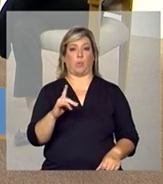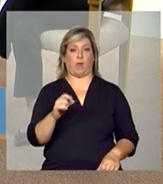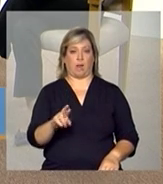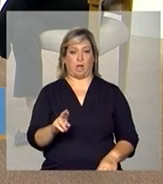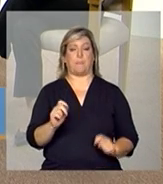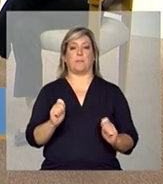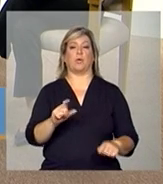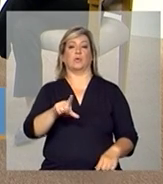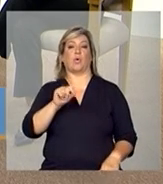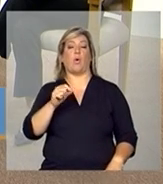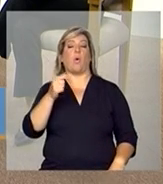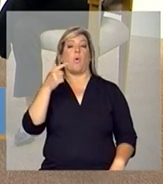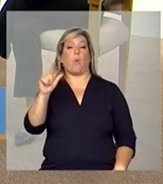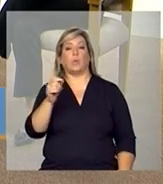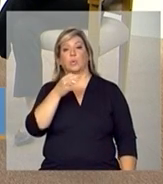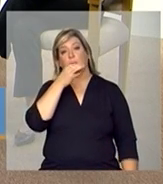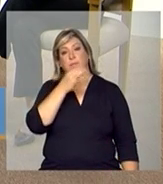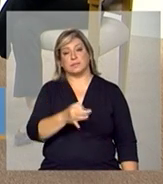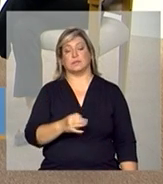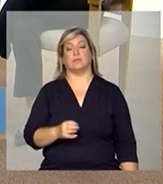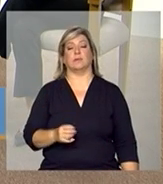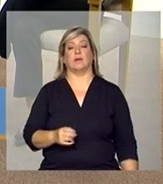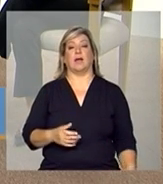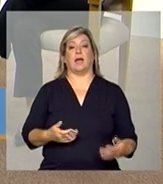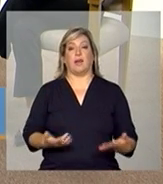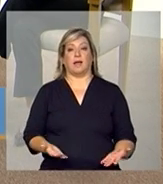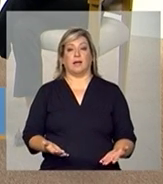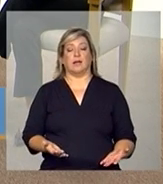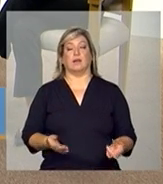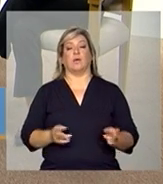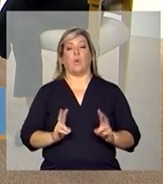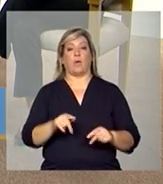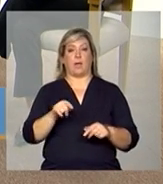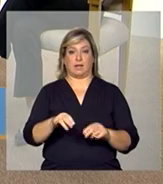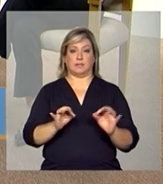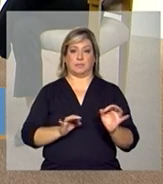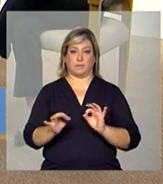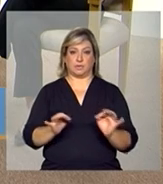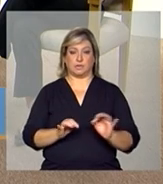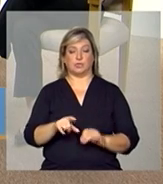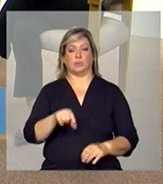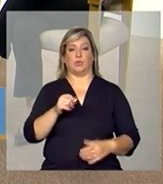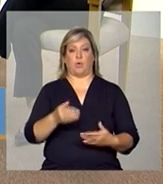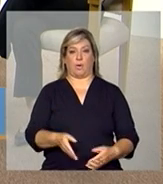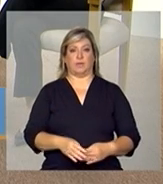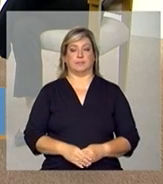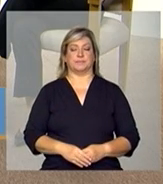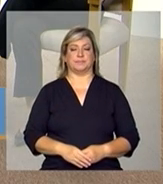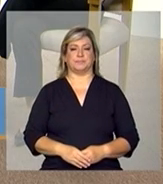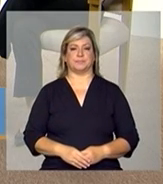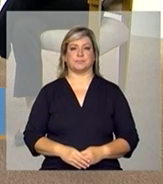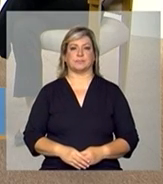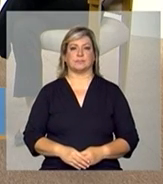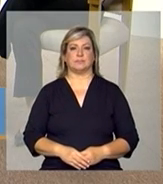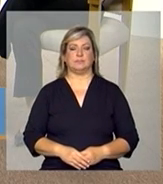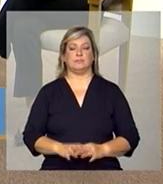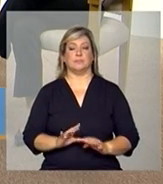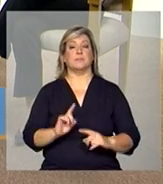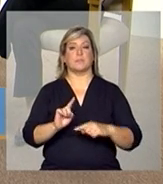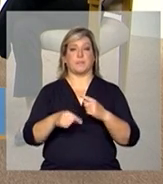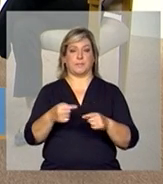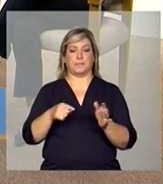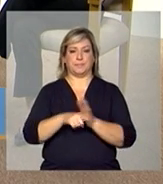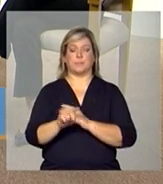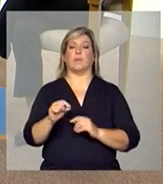escolher uma outra opção E aí Segue esse procedimento de de escolha perfeito a próxima pergunta